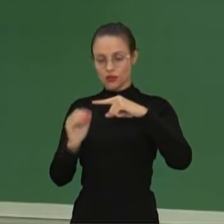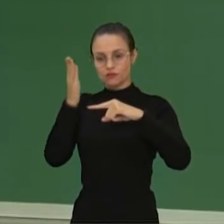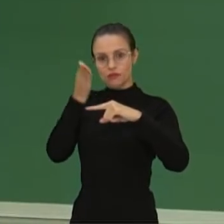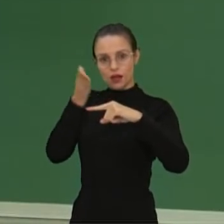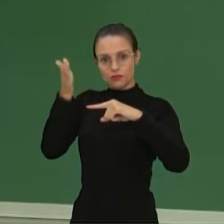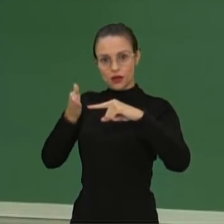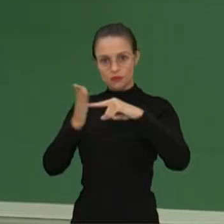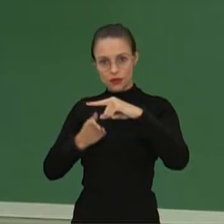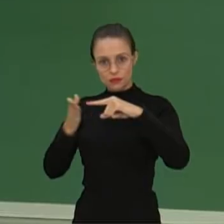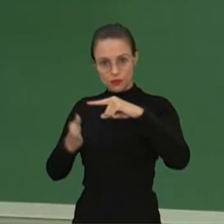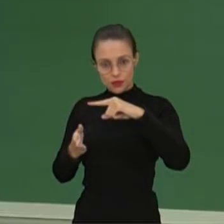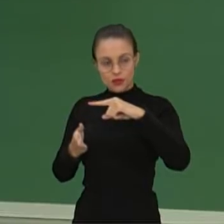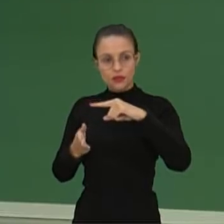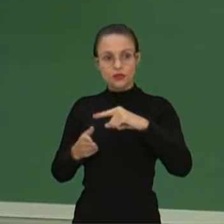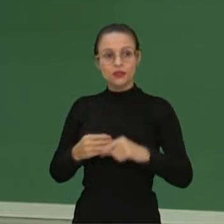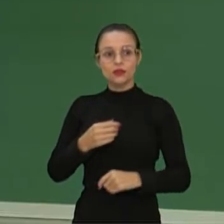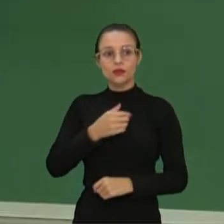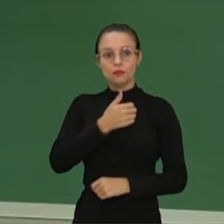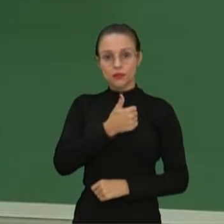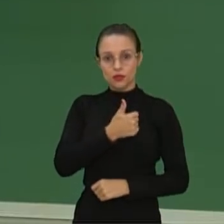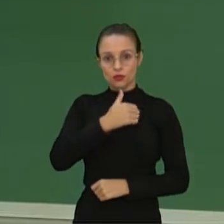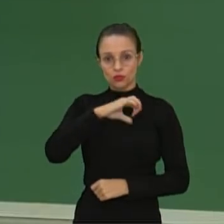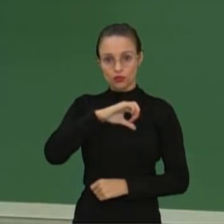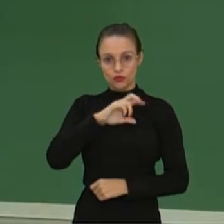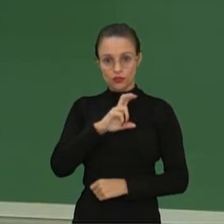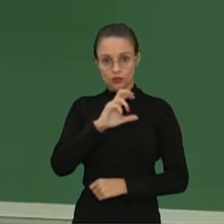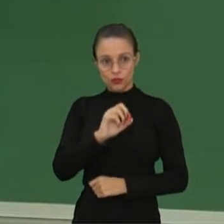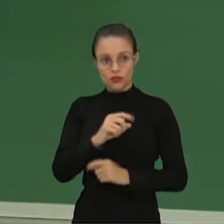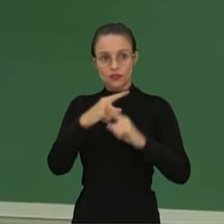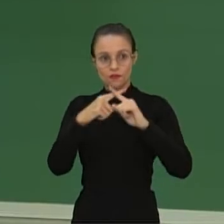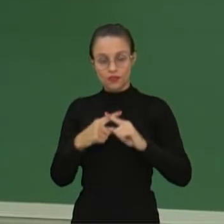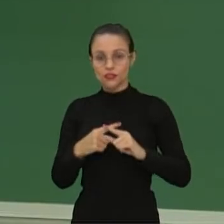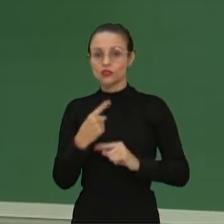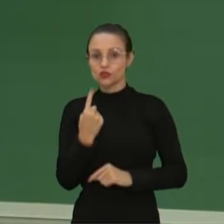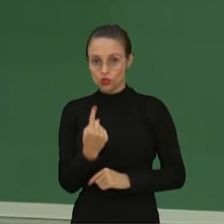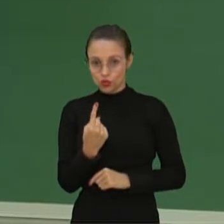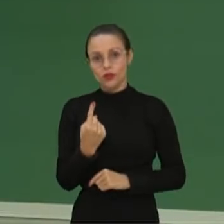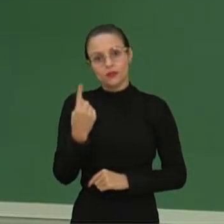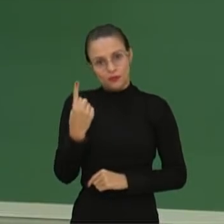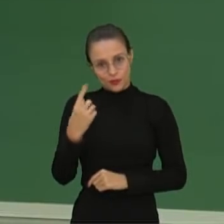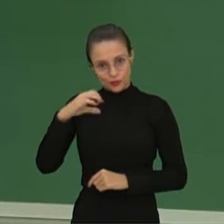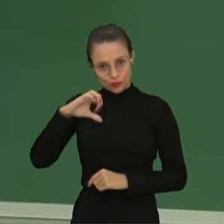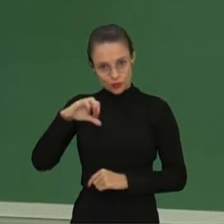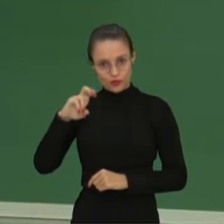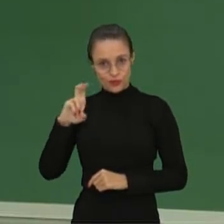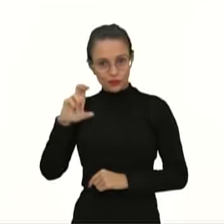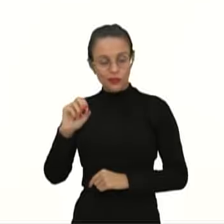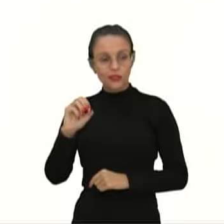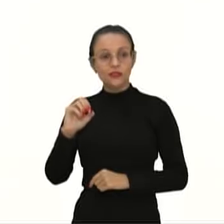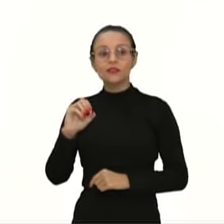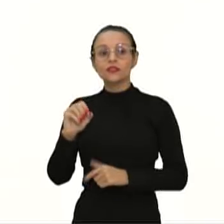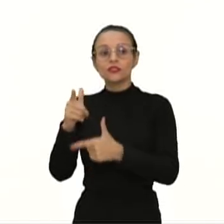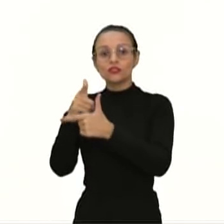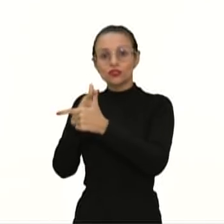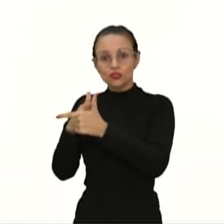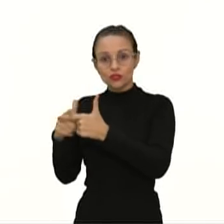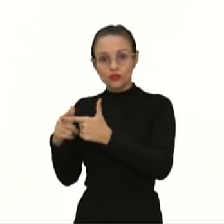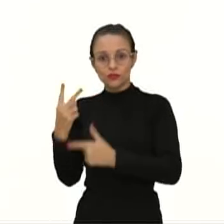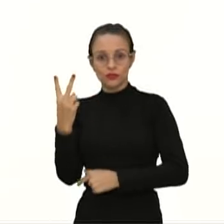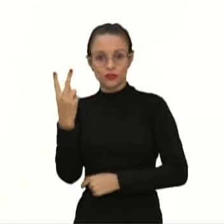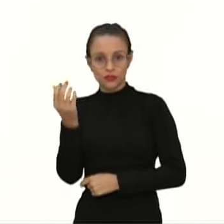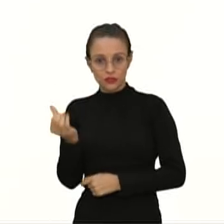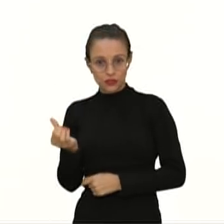zeros, vai dar 1.950 vezes o 1, que é 1.950, divididos